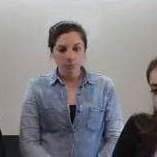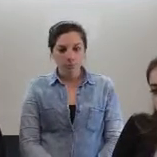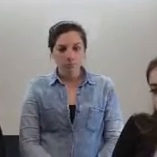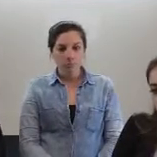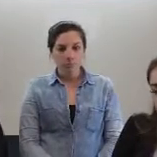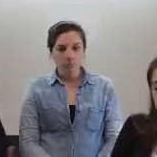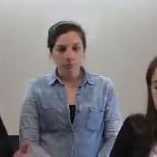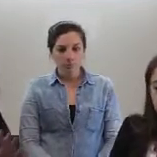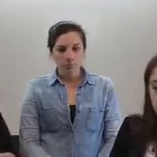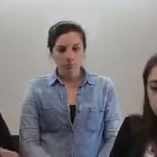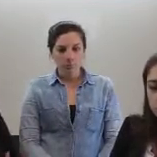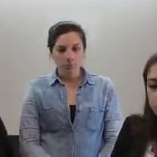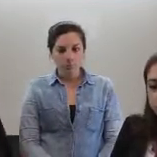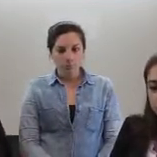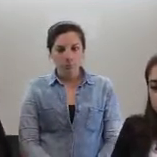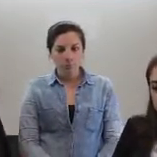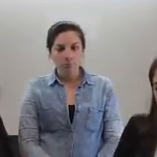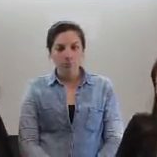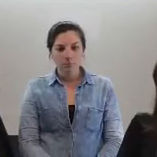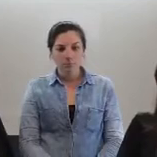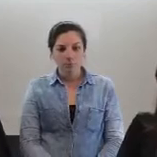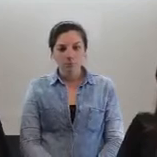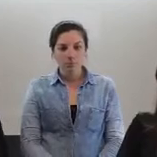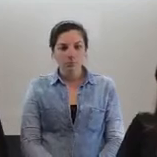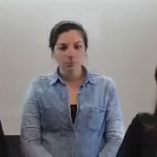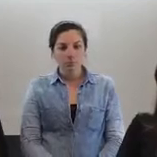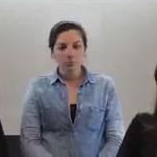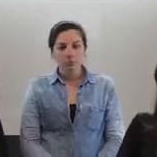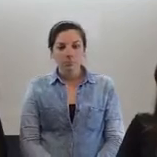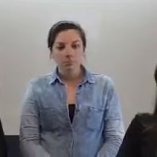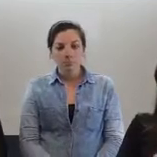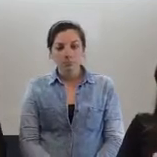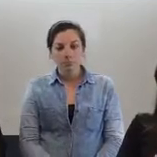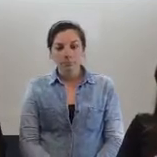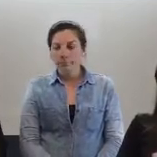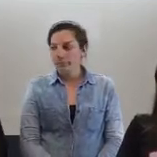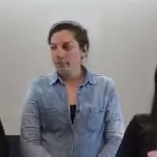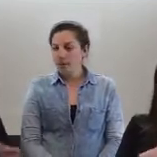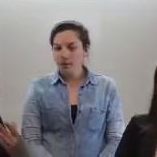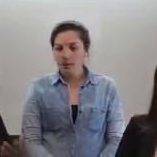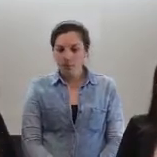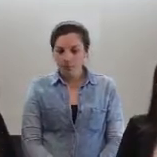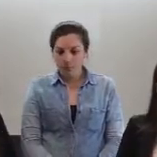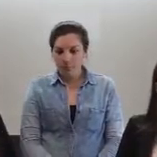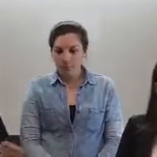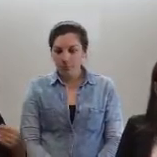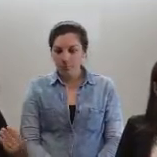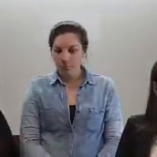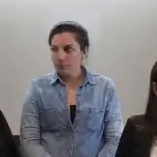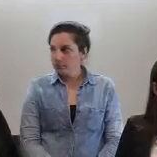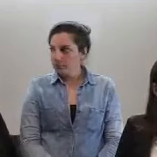Dynamed Plus, que é mais voltada para a área de medicina e a área de saúde, a Science Direct, a minha biblioteca,